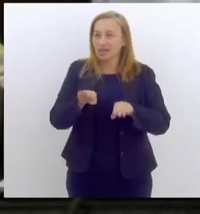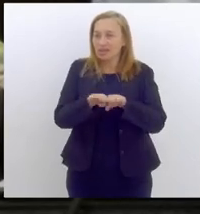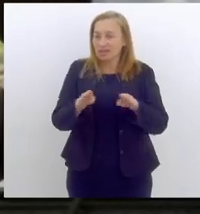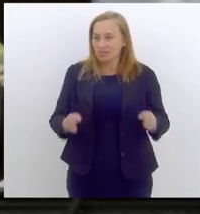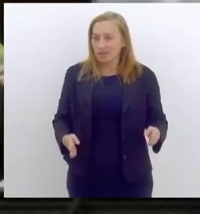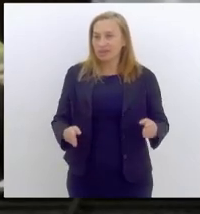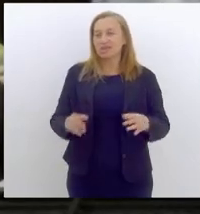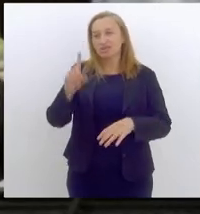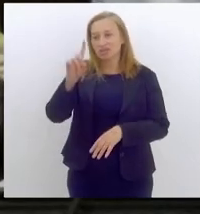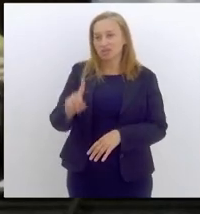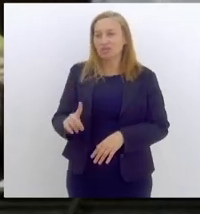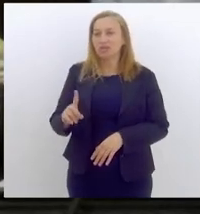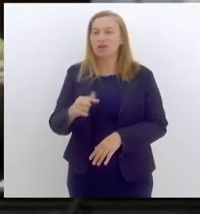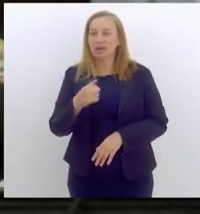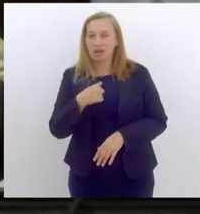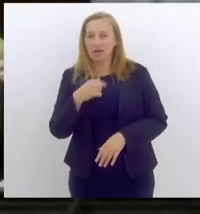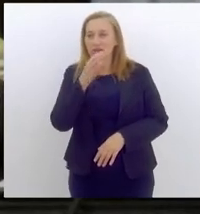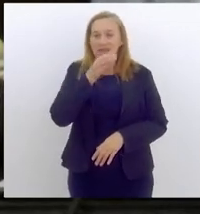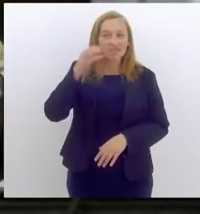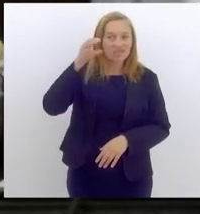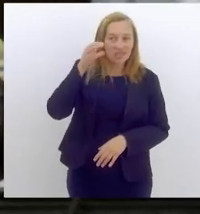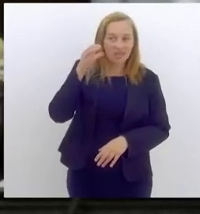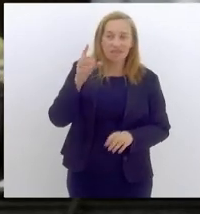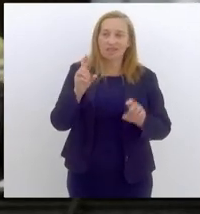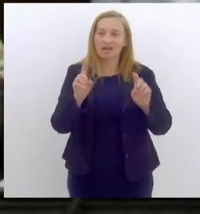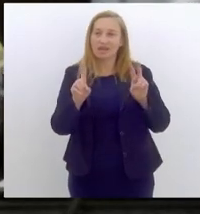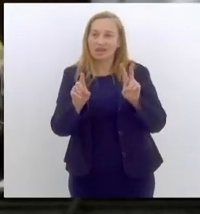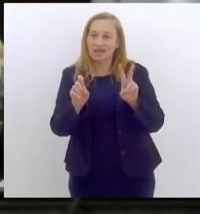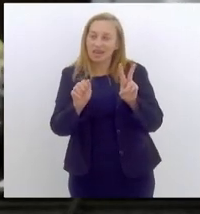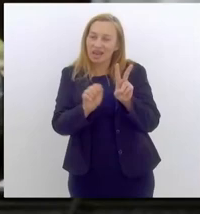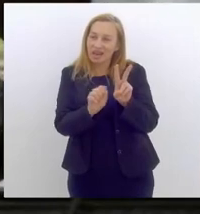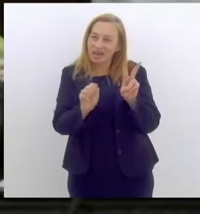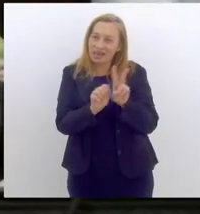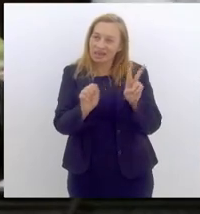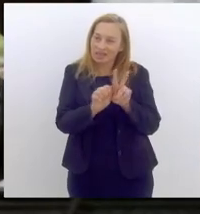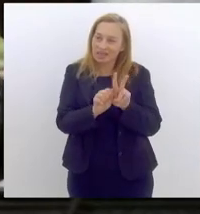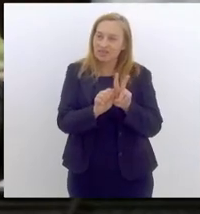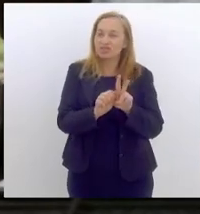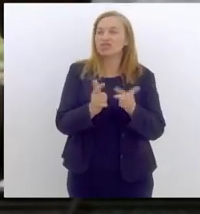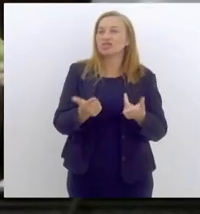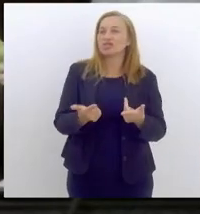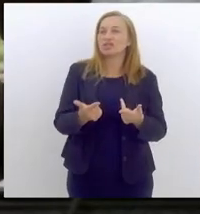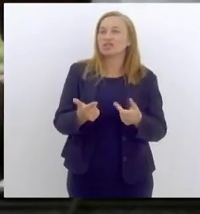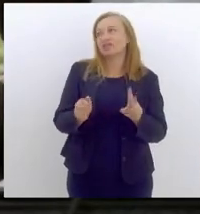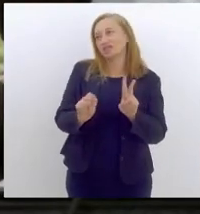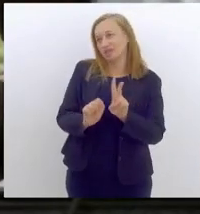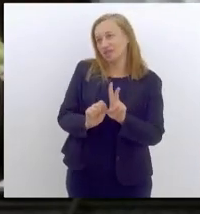a Zeidan, a Índia, que eu tive o prazer de conviver esses dias. E, Índia,